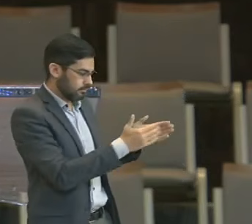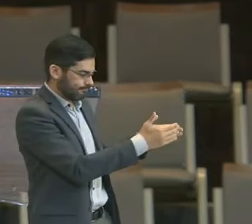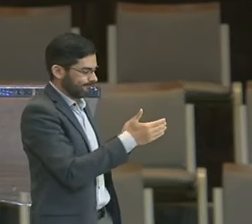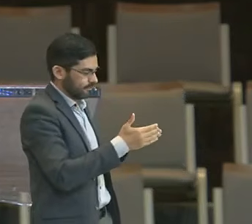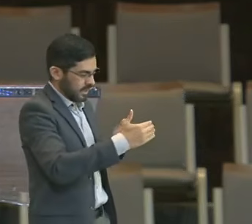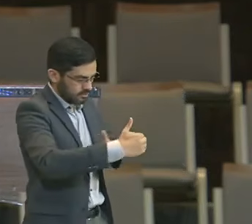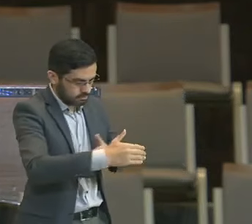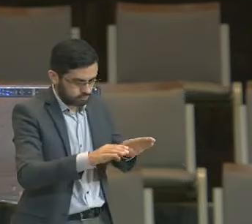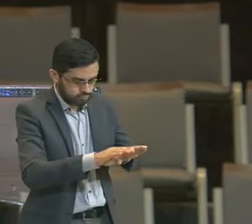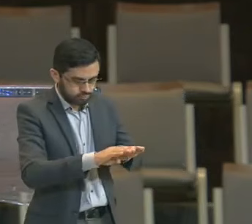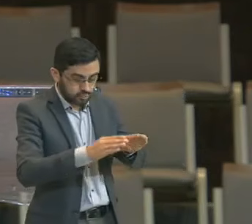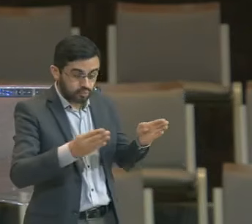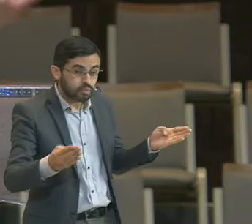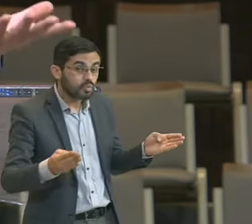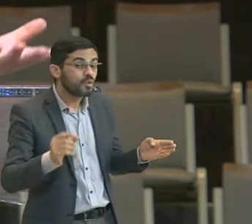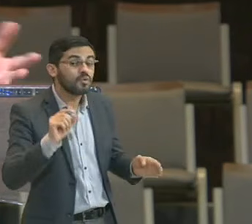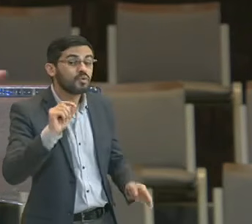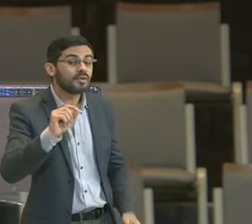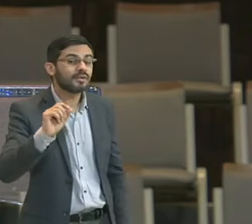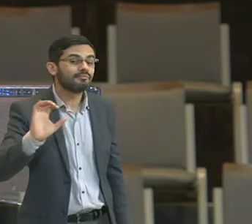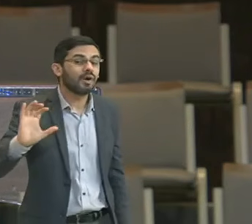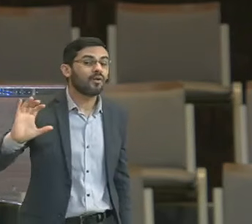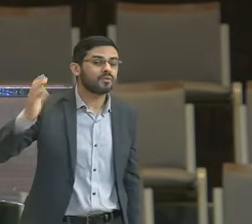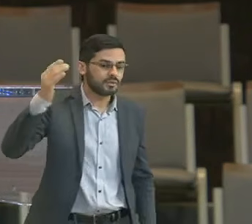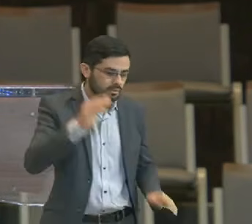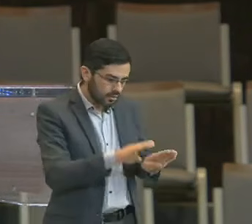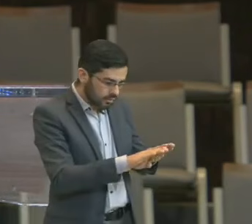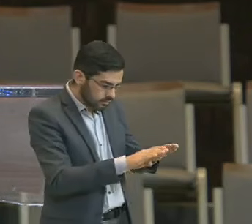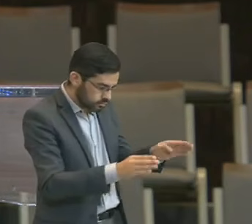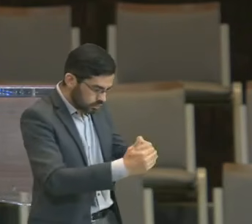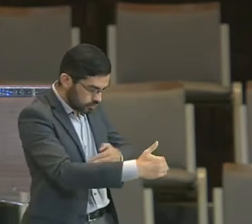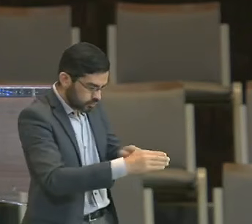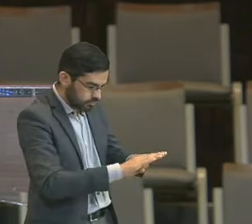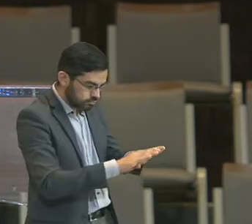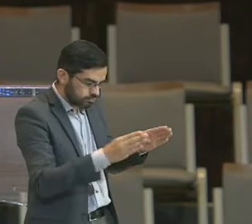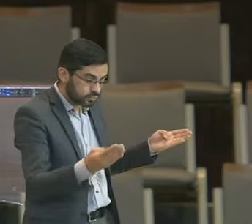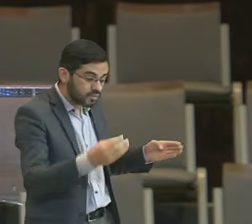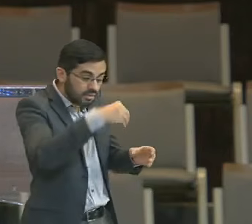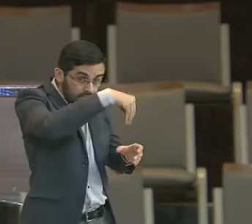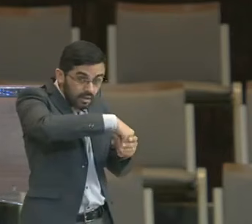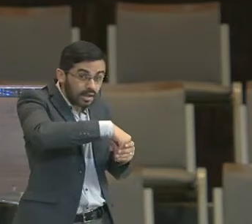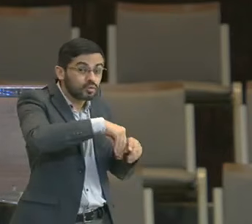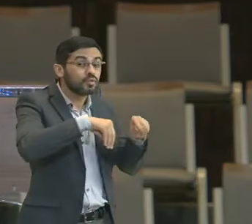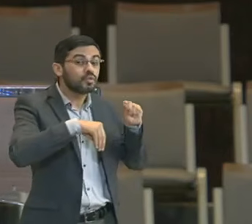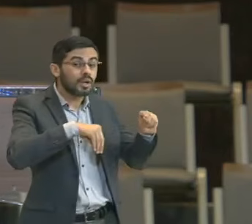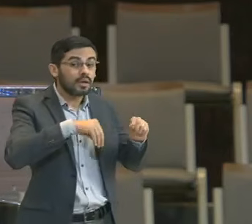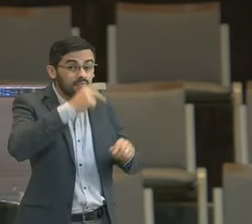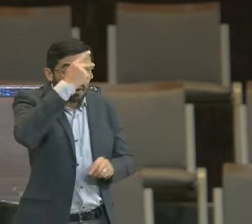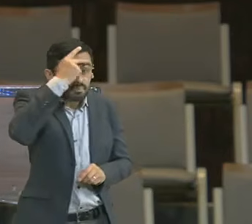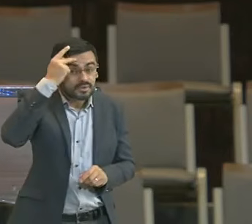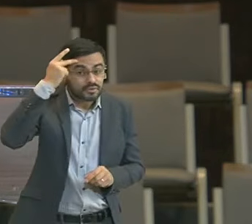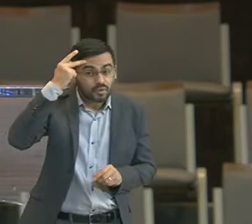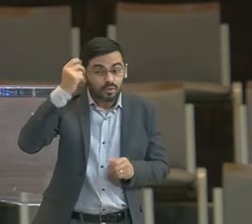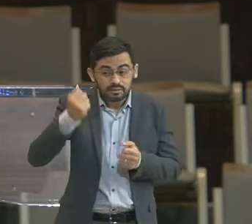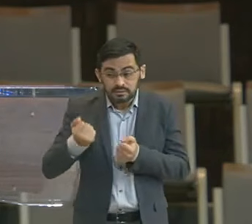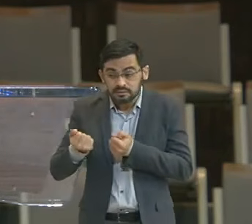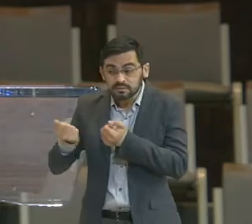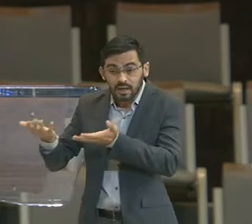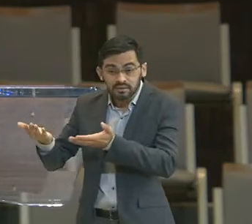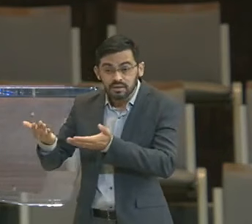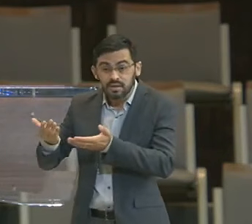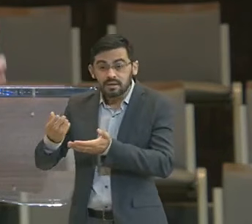pacote. E uma coisa inusitada aconteceu. Dentro daquele pacote, uma pessoa tinha mandado para ela,